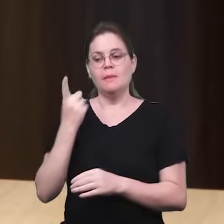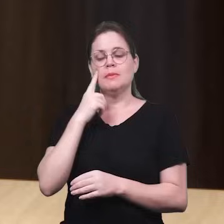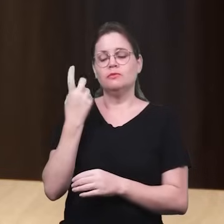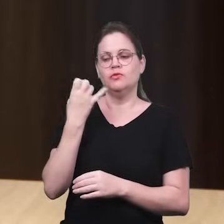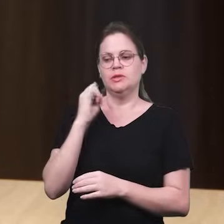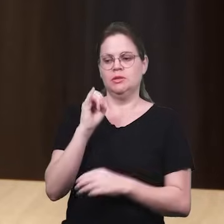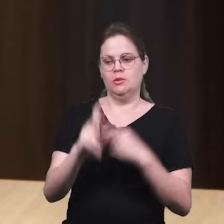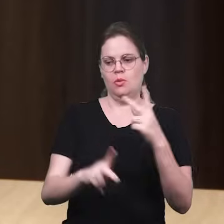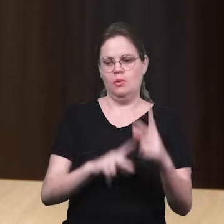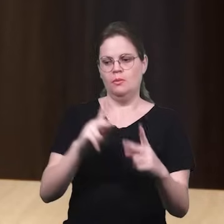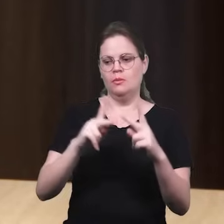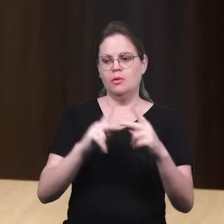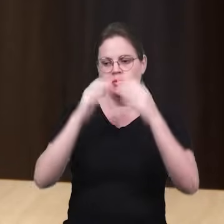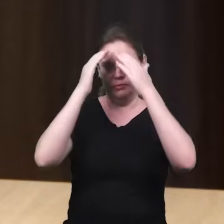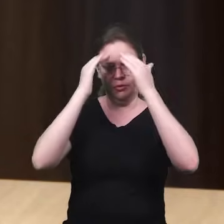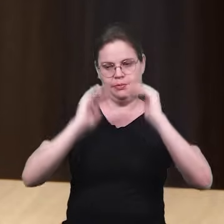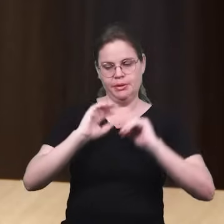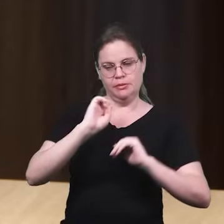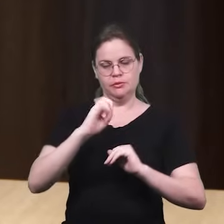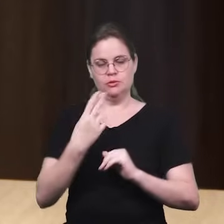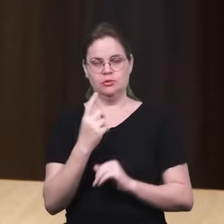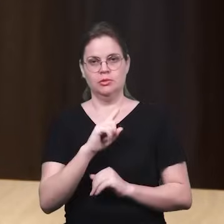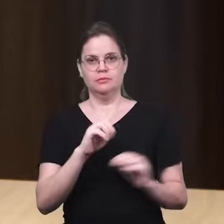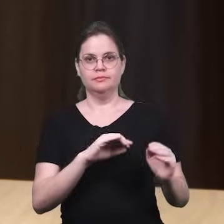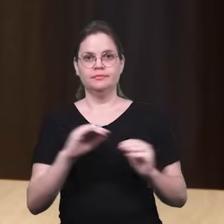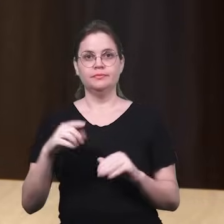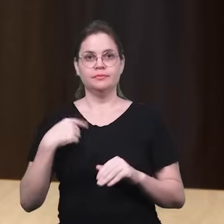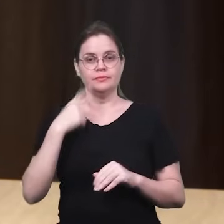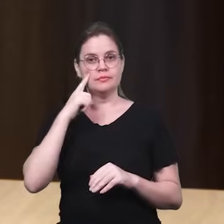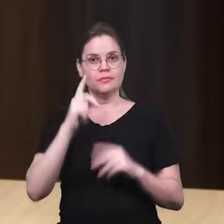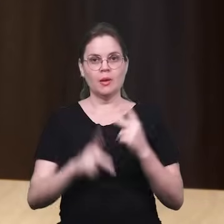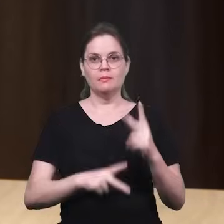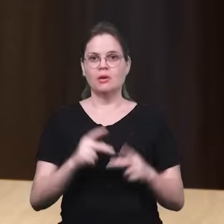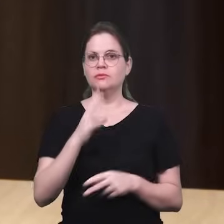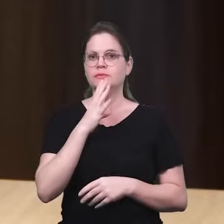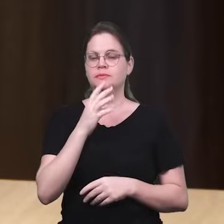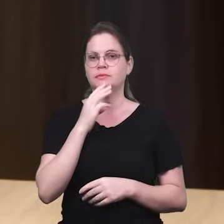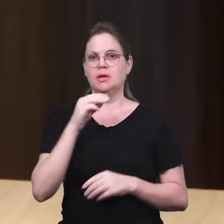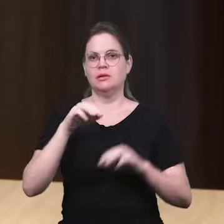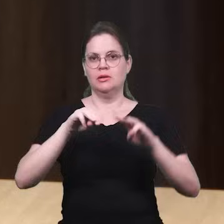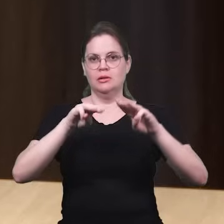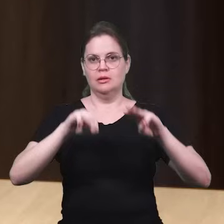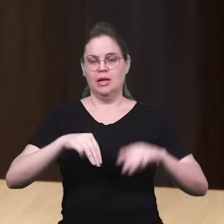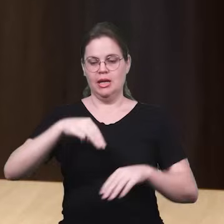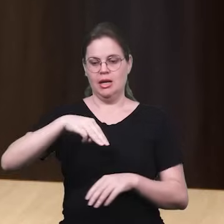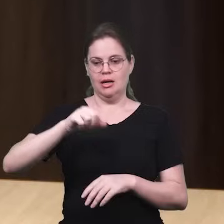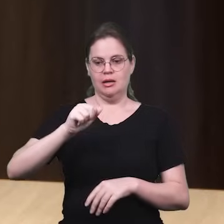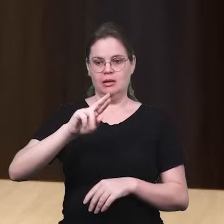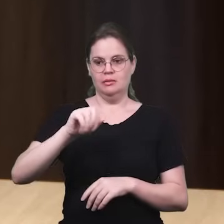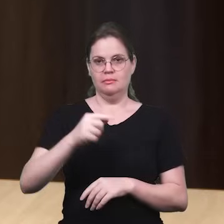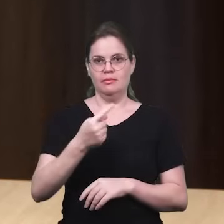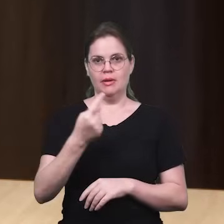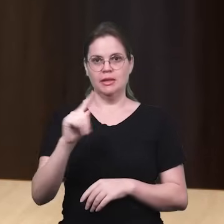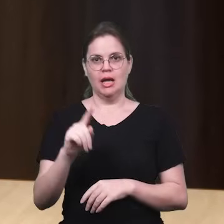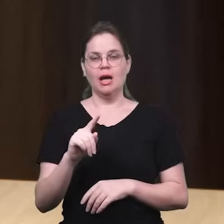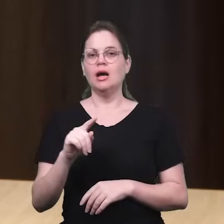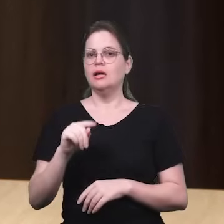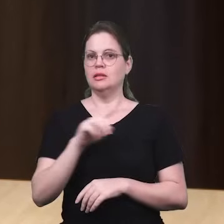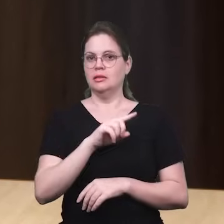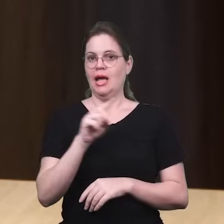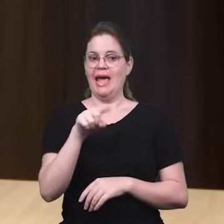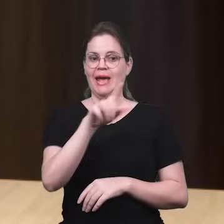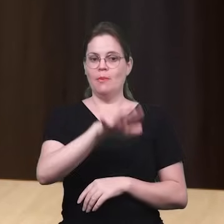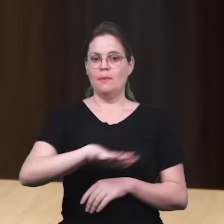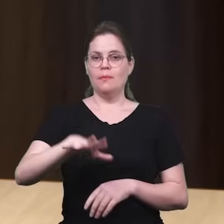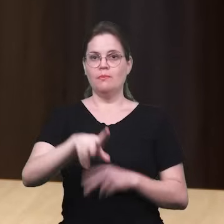conhecido pelo povo, né? Amém. Mas o nome que Deus deu para o pão, para o maná, foi pão